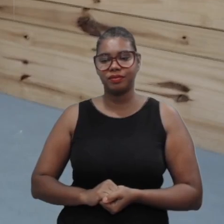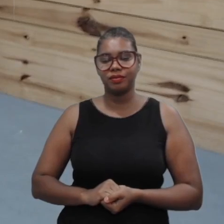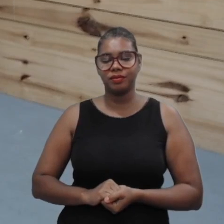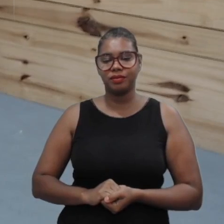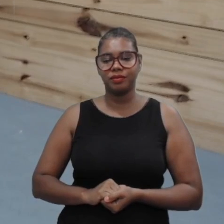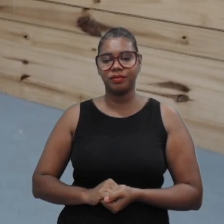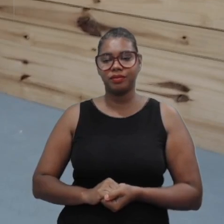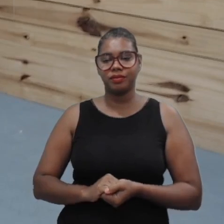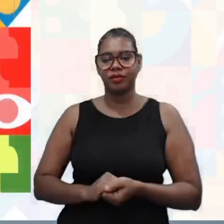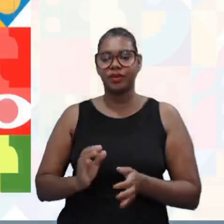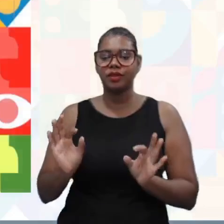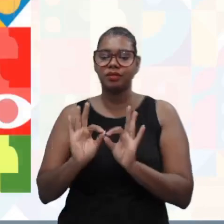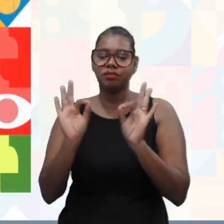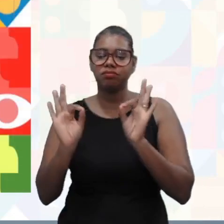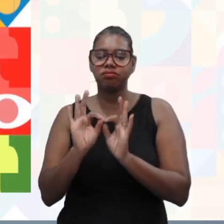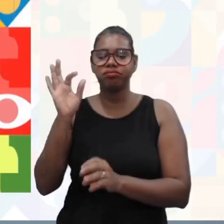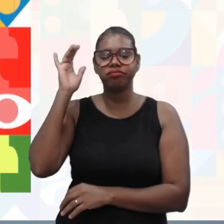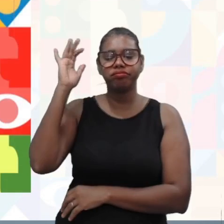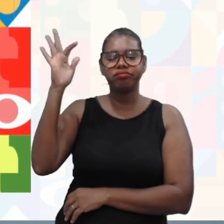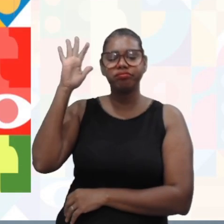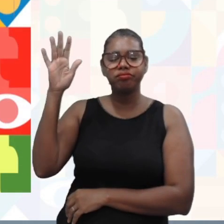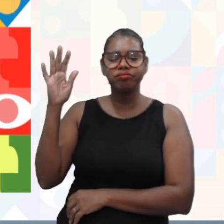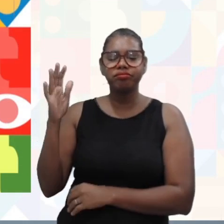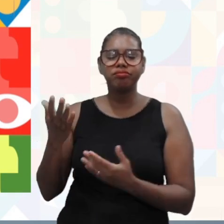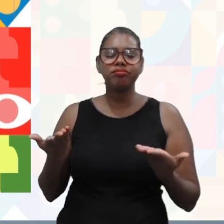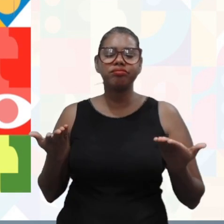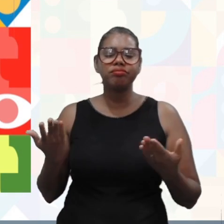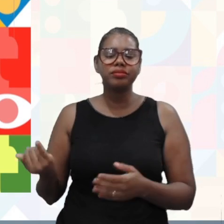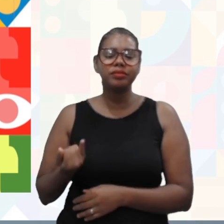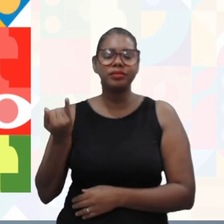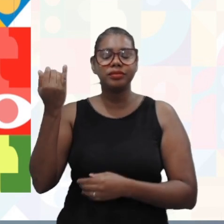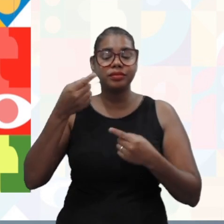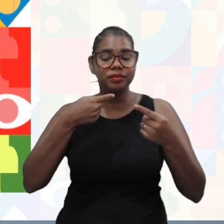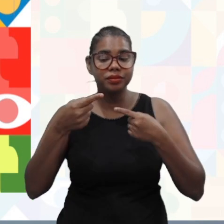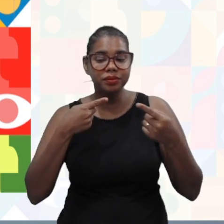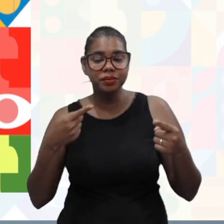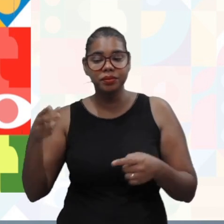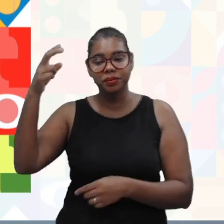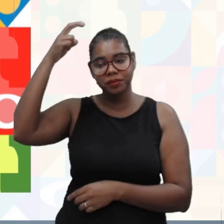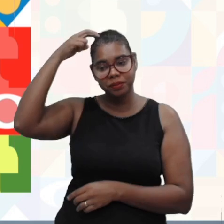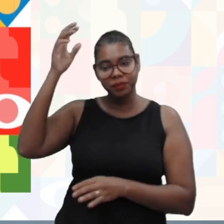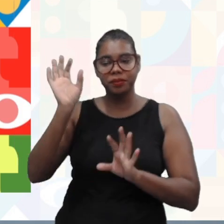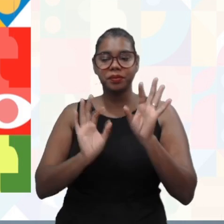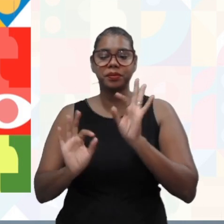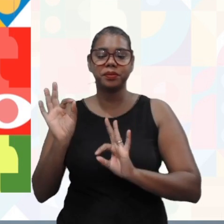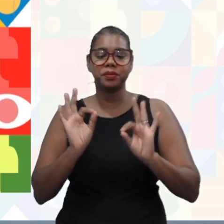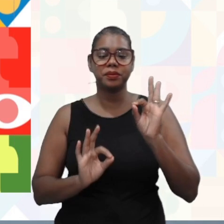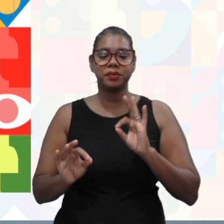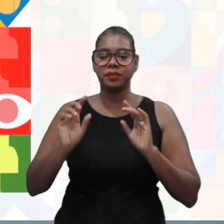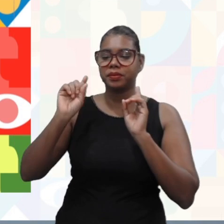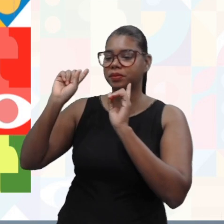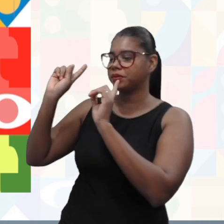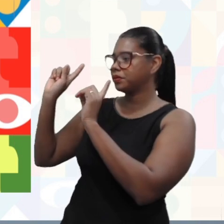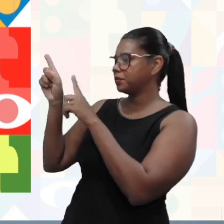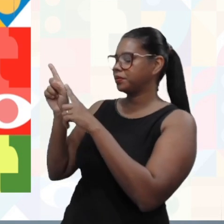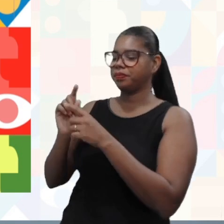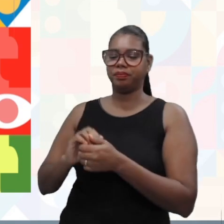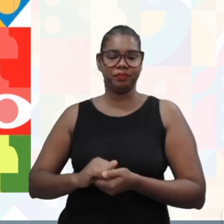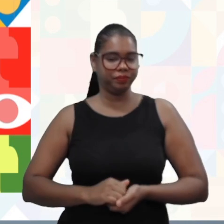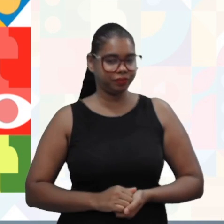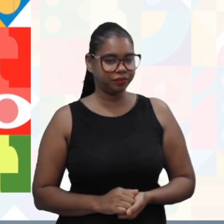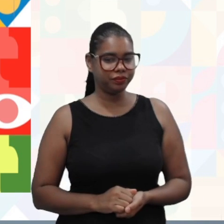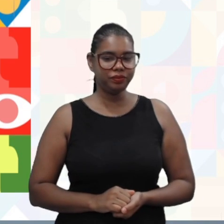uma citação para a gente pensar a importância desse debate sobre cultura organizacional. Então,